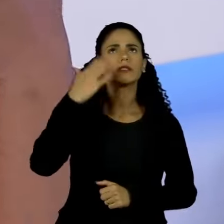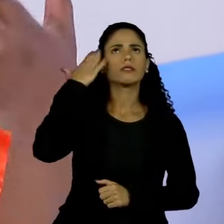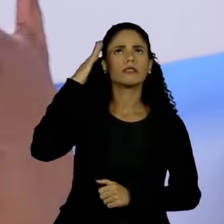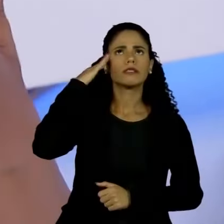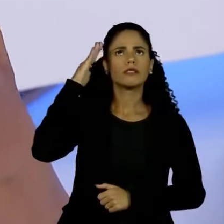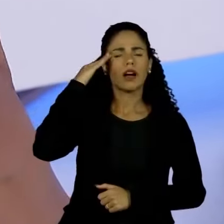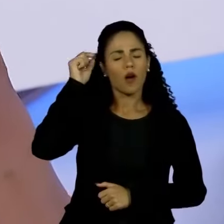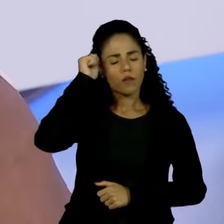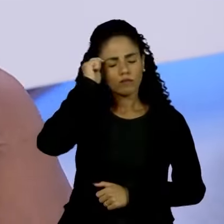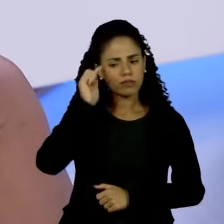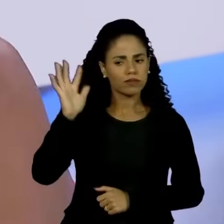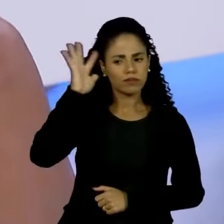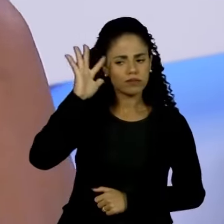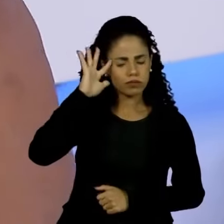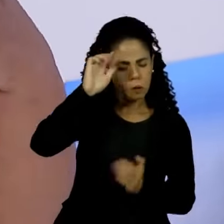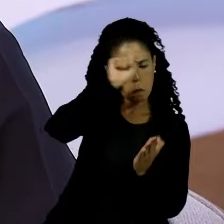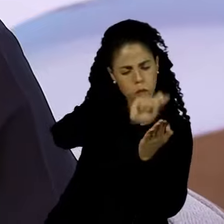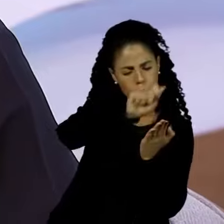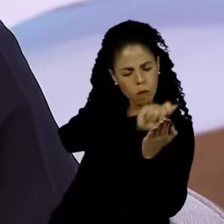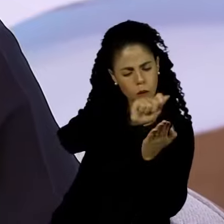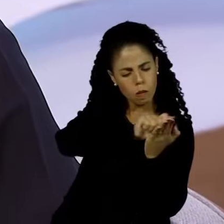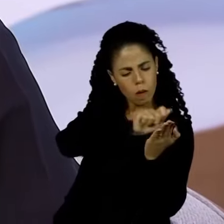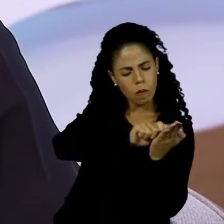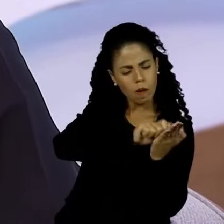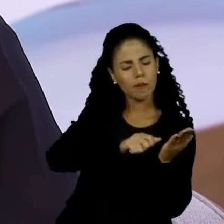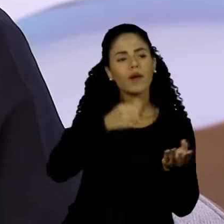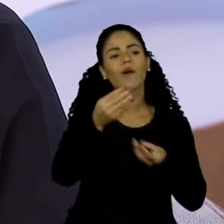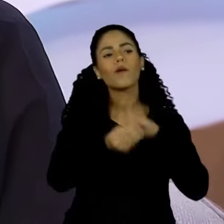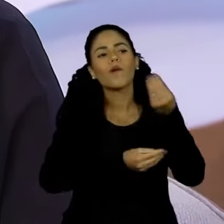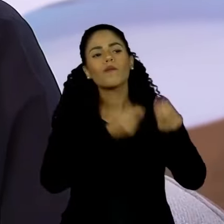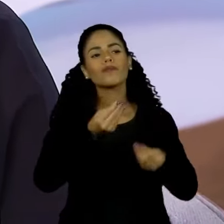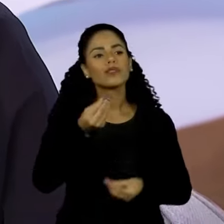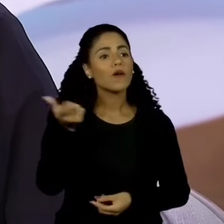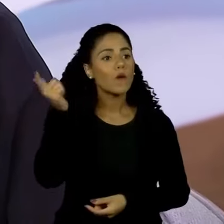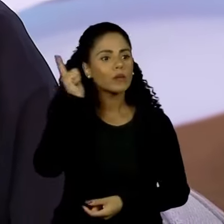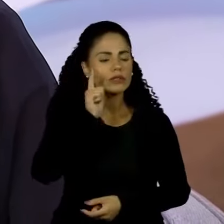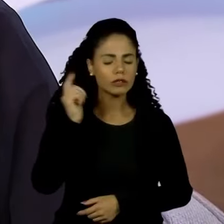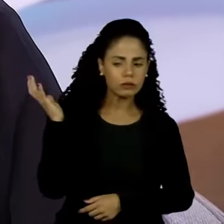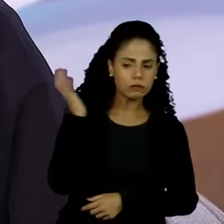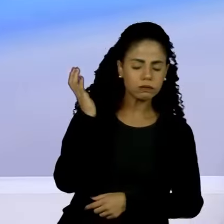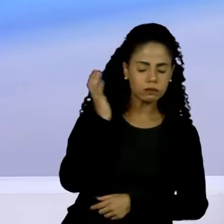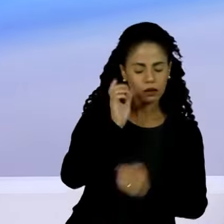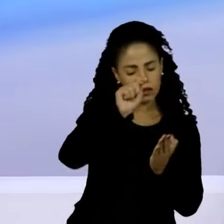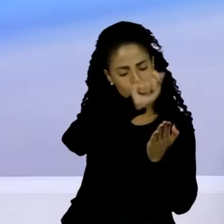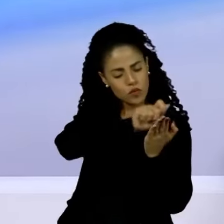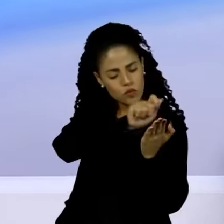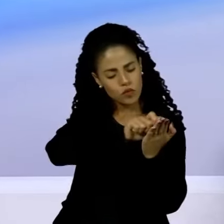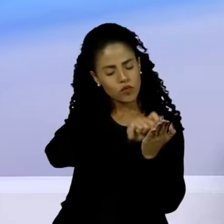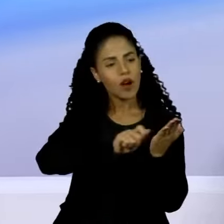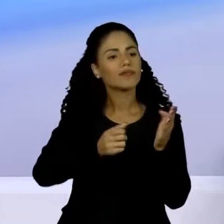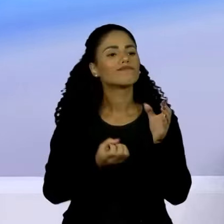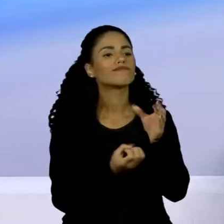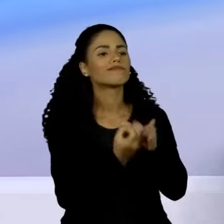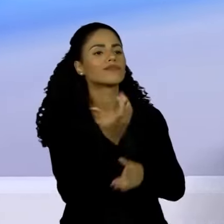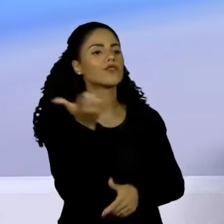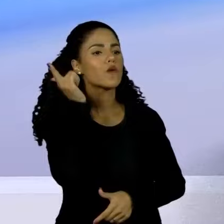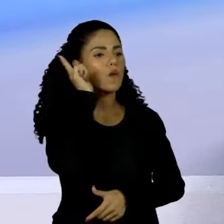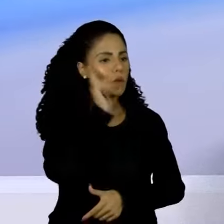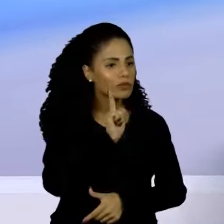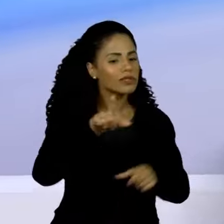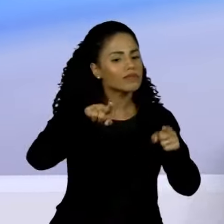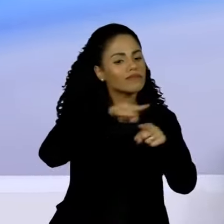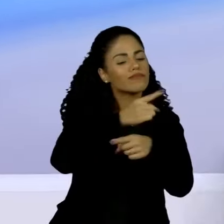tomada para a escrita? Né? Como é que esse talento, como é que essa inspiração chegava para você fazer também músicas e ter